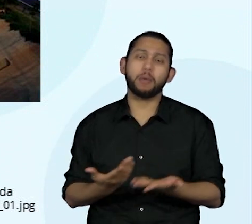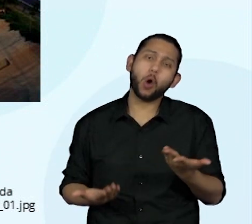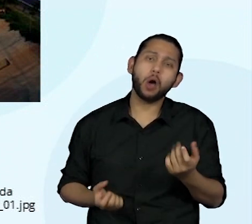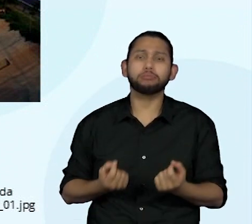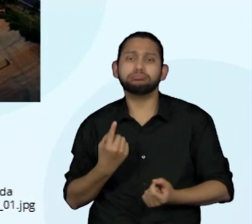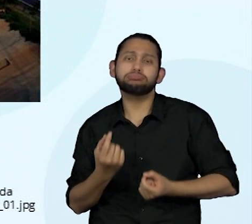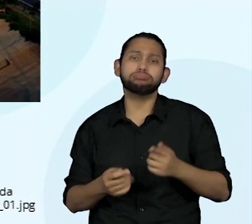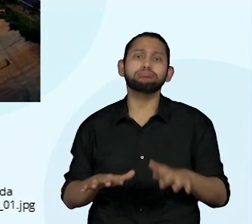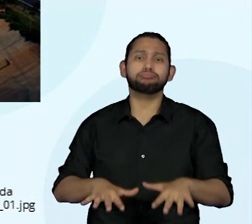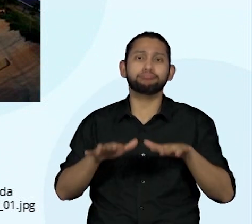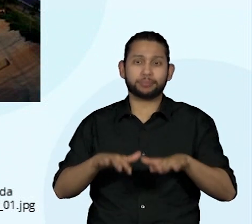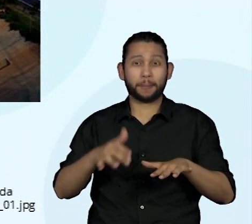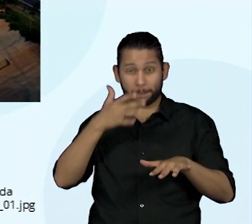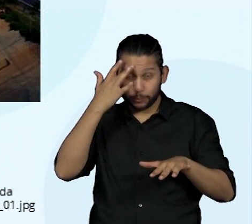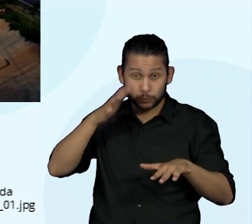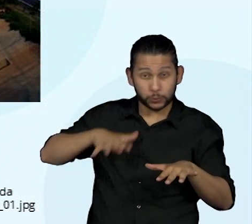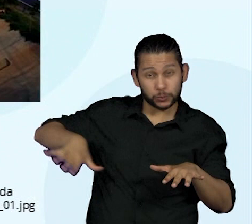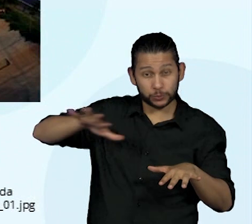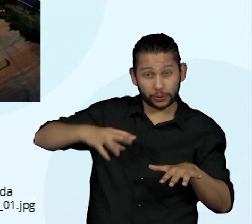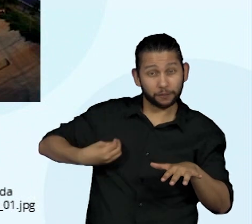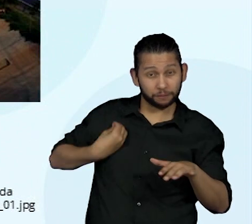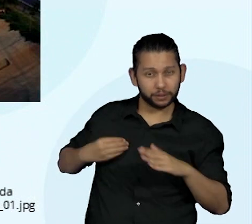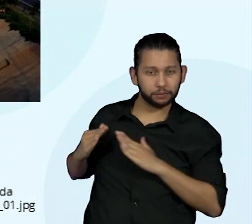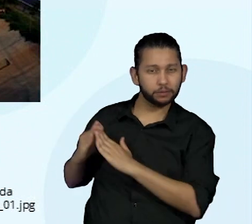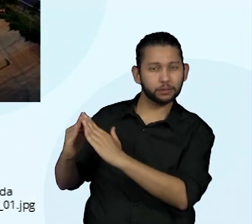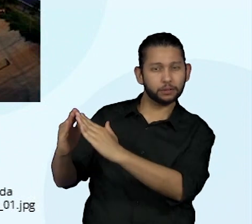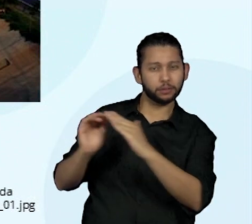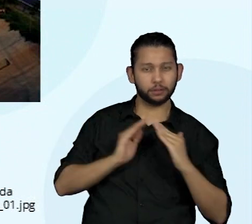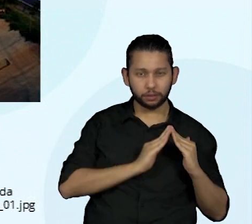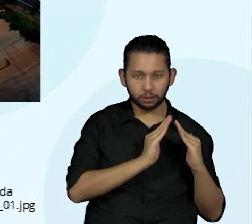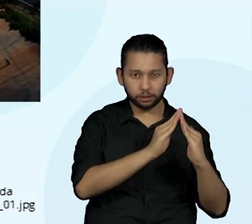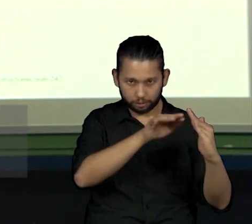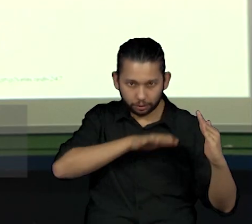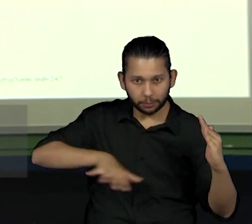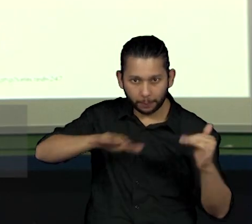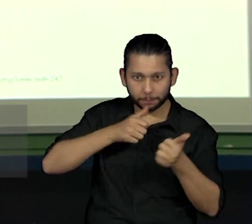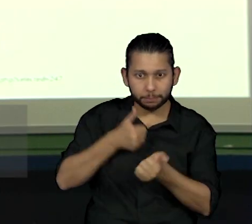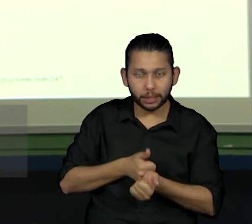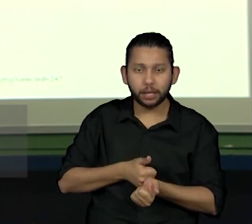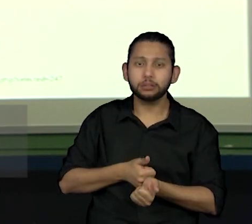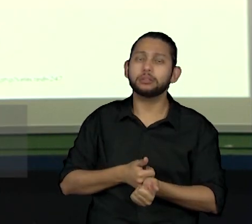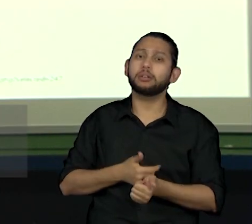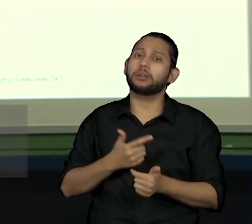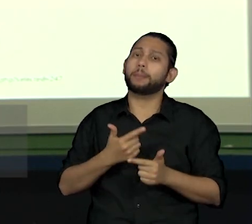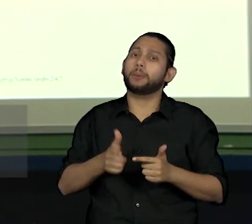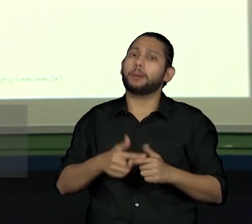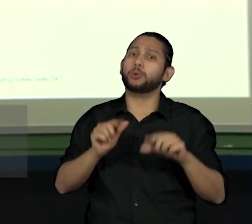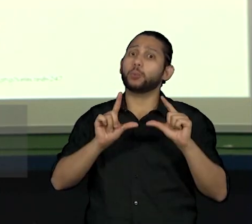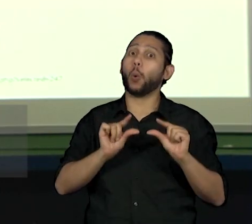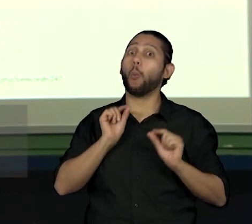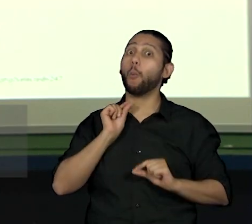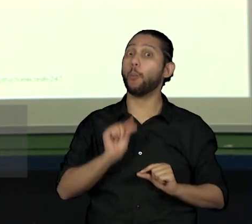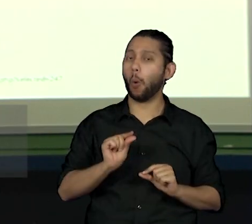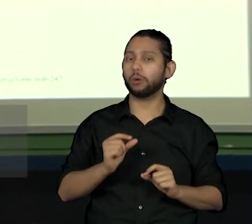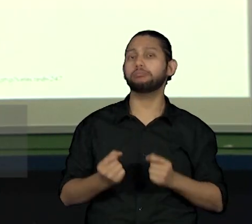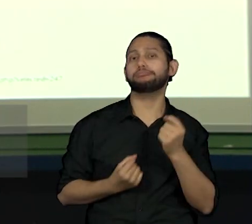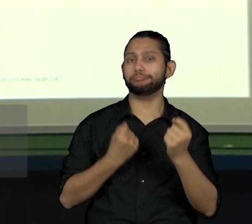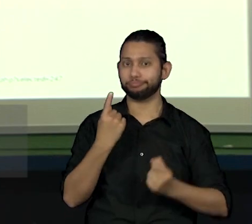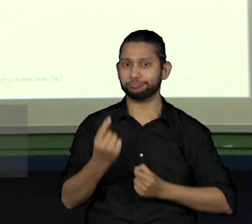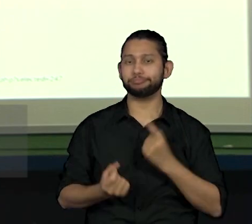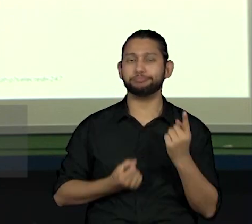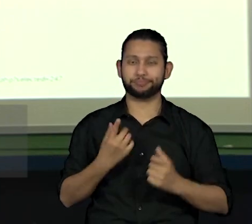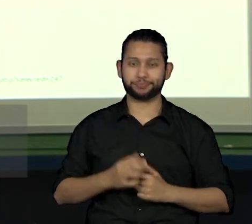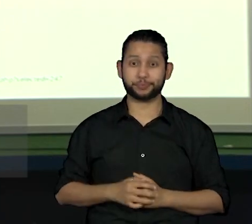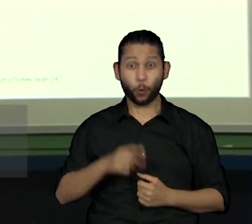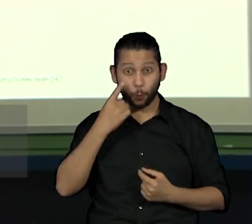das pessoas que vivem próximos a esses locais. E aí, beleza. Então, a gente viu que existe controle ativo